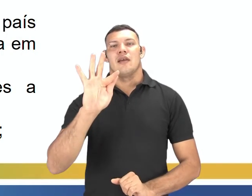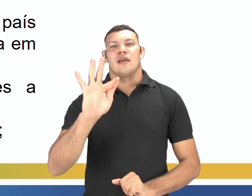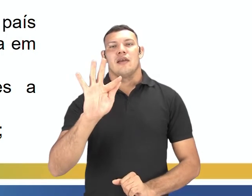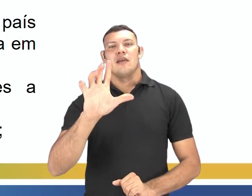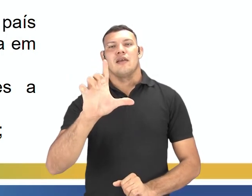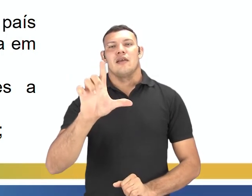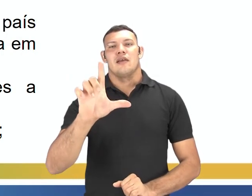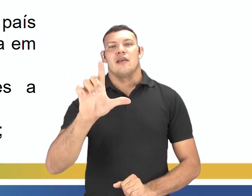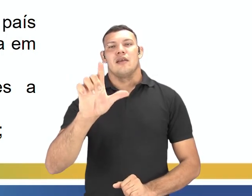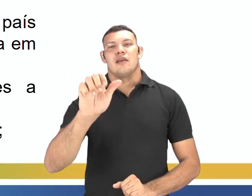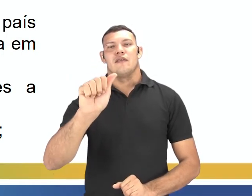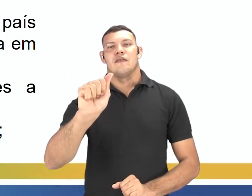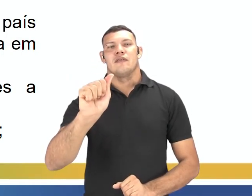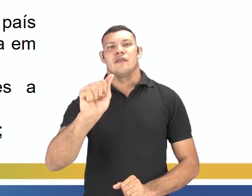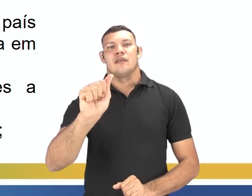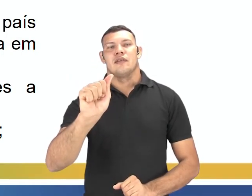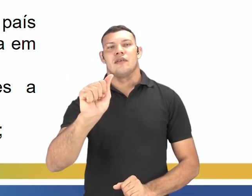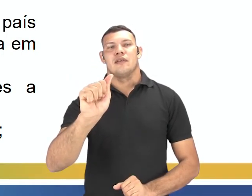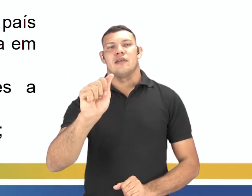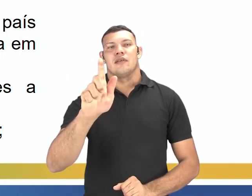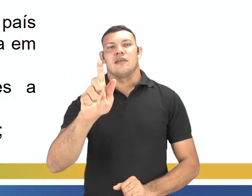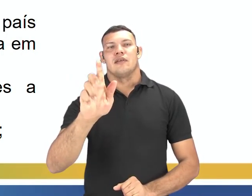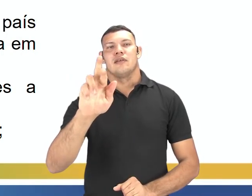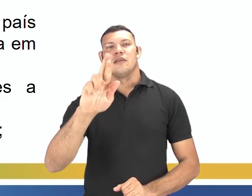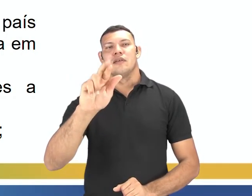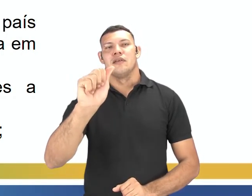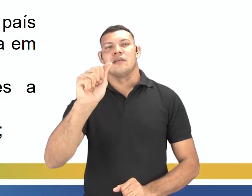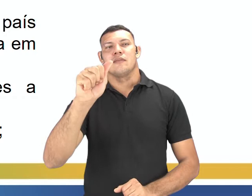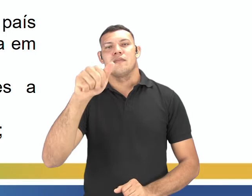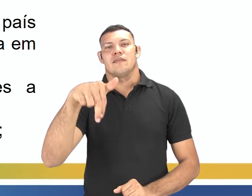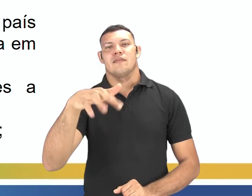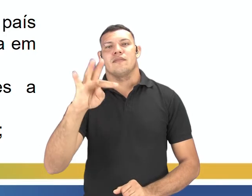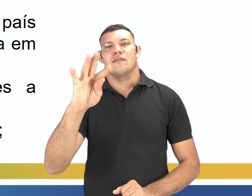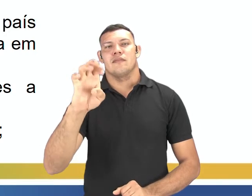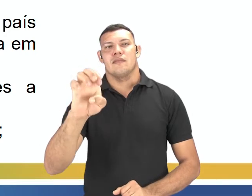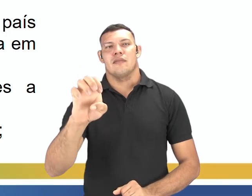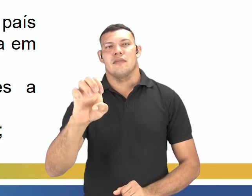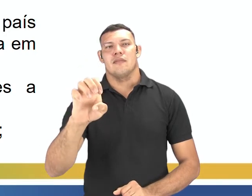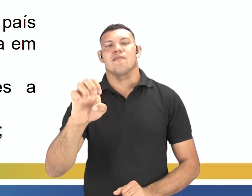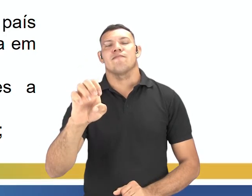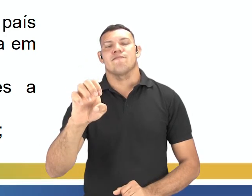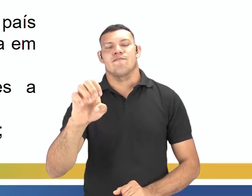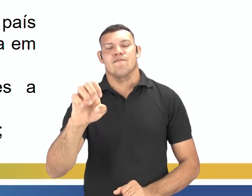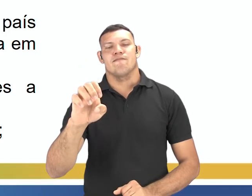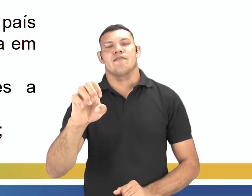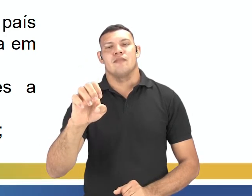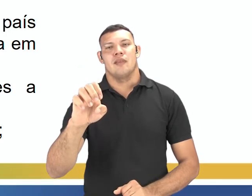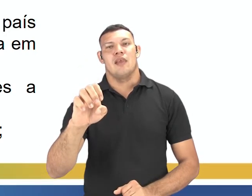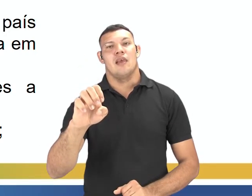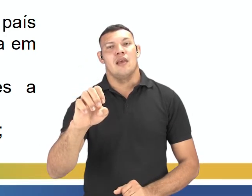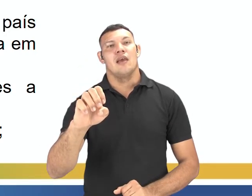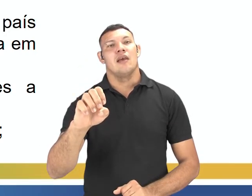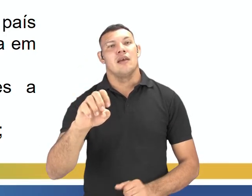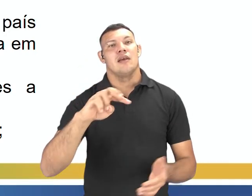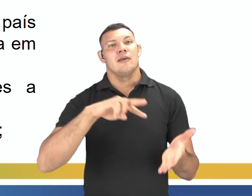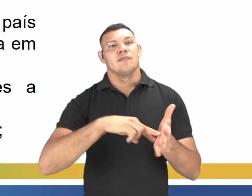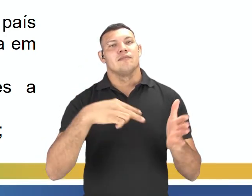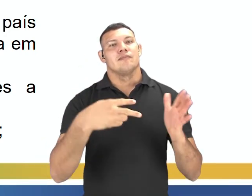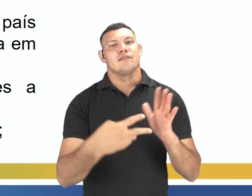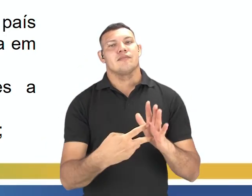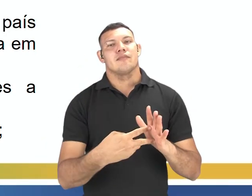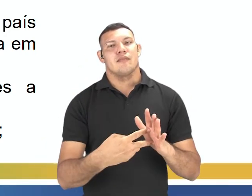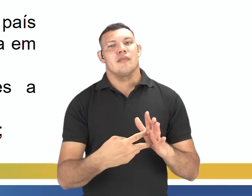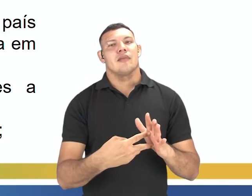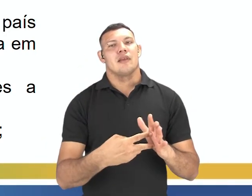flagrante e fragrante. Esses exemplos eu estou demorando mais porque vale a pena a gente frisar um